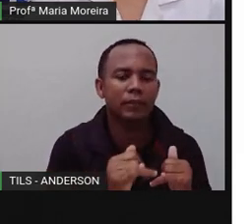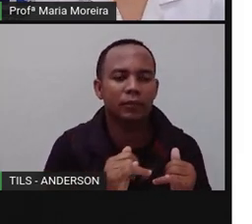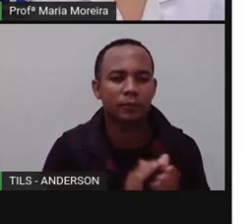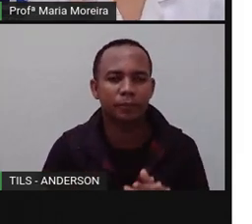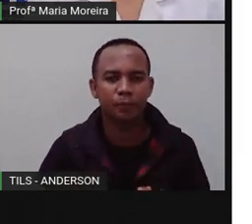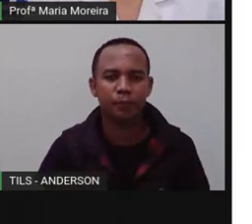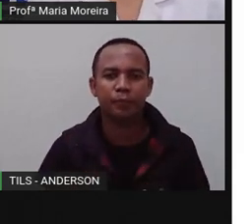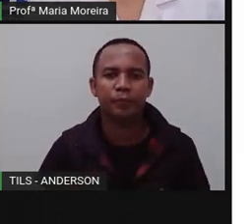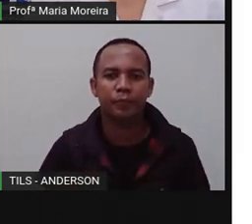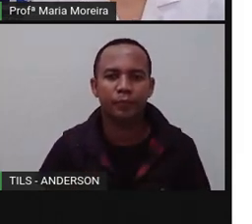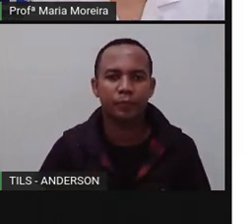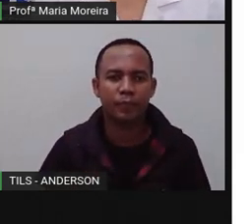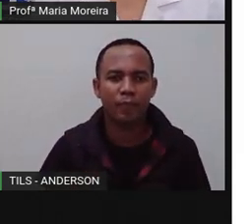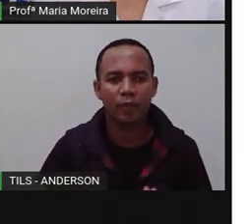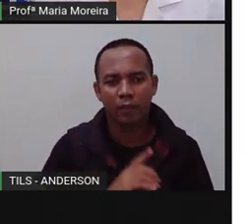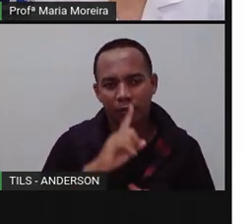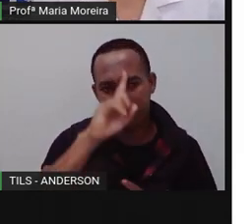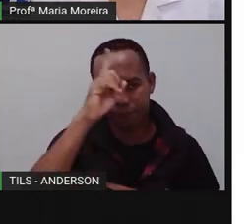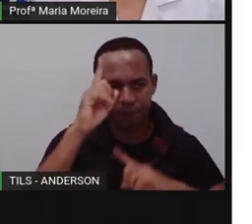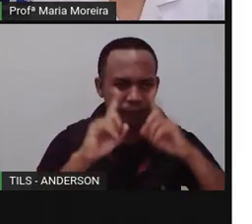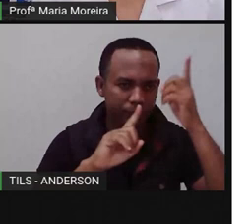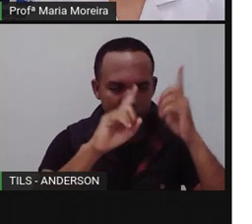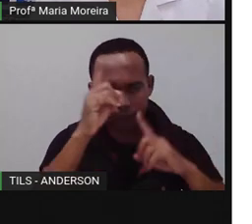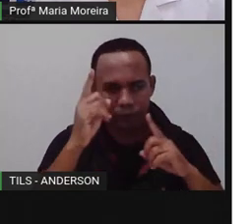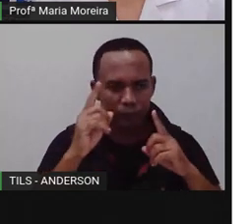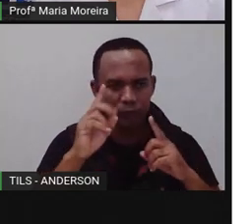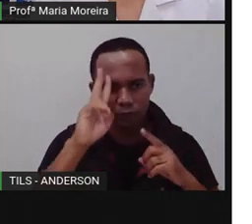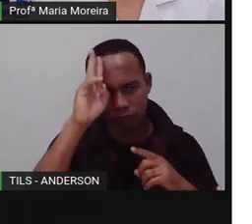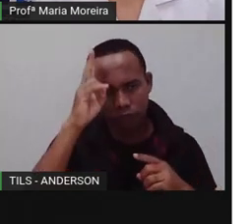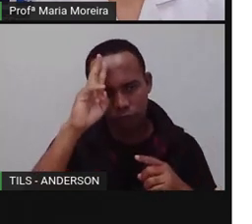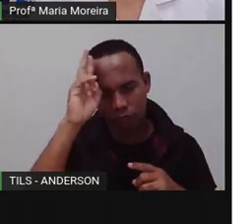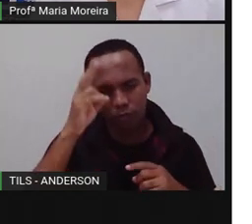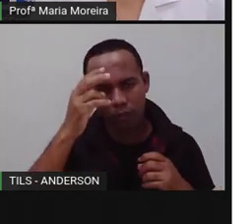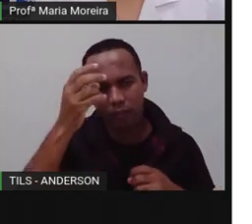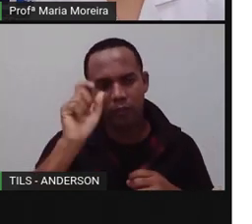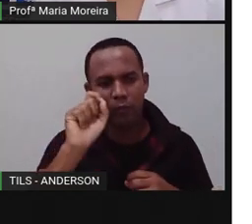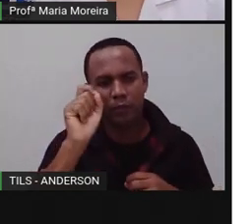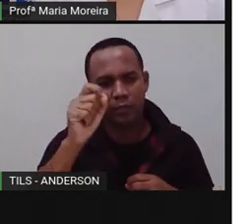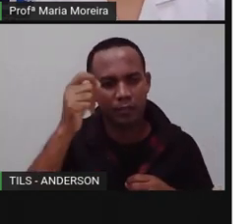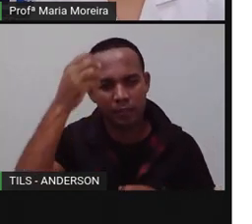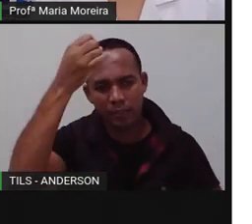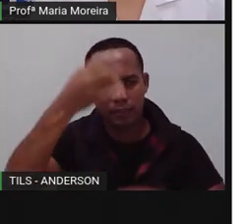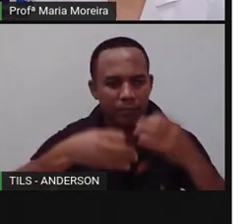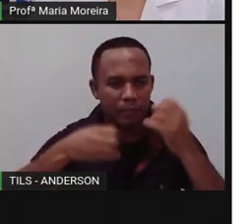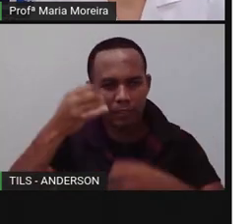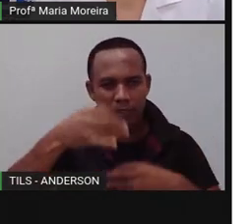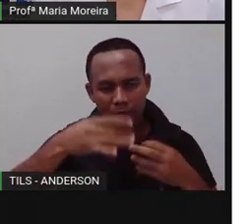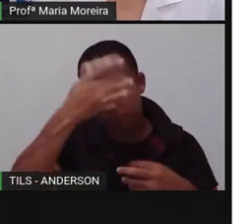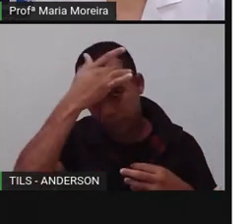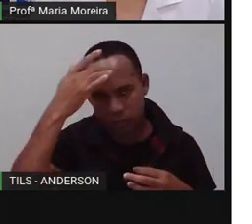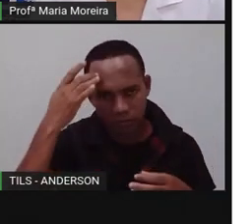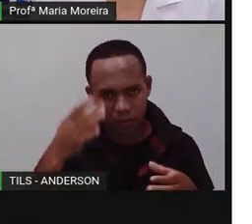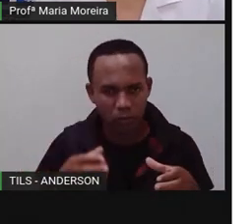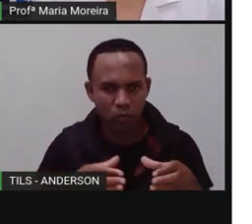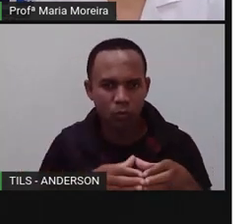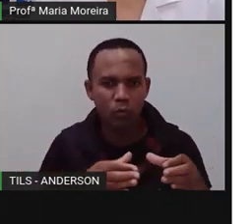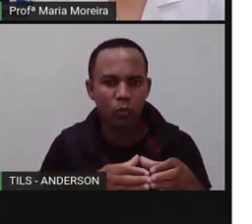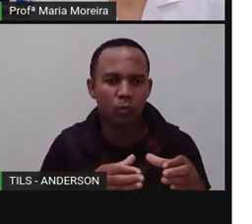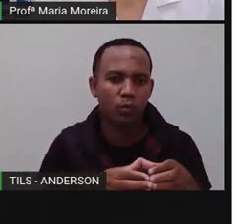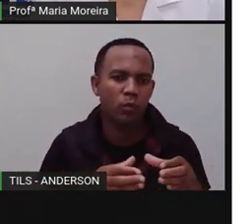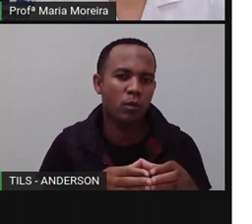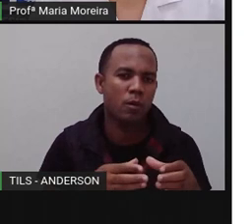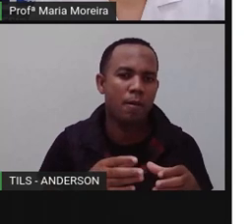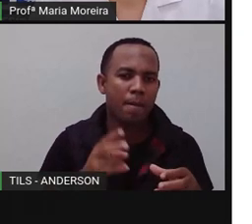Então, vamos lá. As lendas são narrativas transmitidas oralmente pelas pessoas com o objetivo de explicar